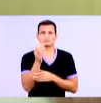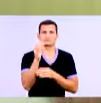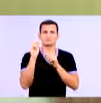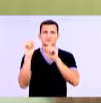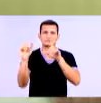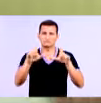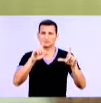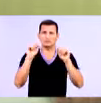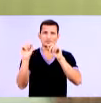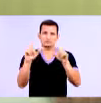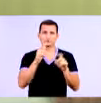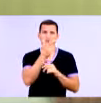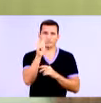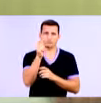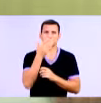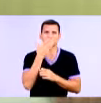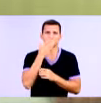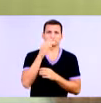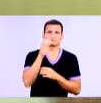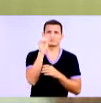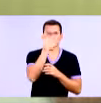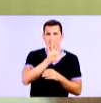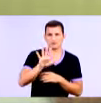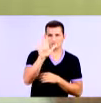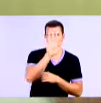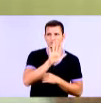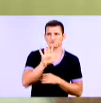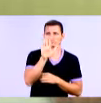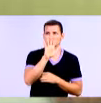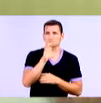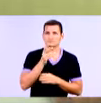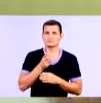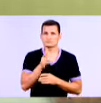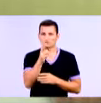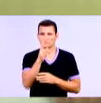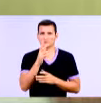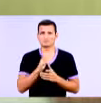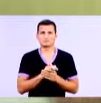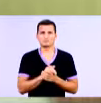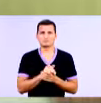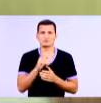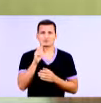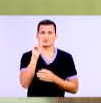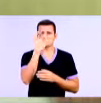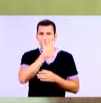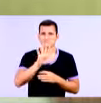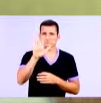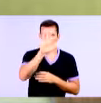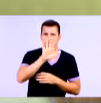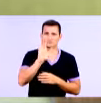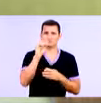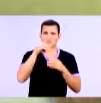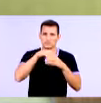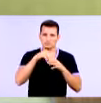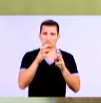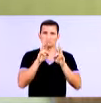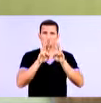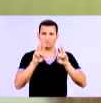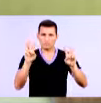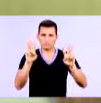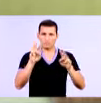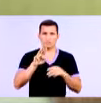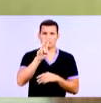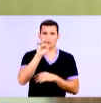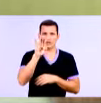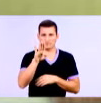de imagem, né? E sempre destacando que efetivamente a imagem dentro desse ambiente web, desse site, ele